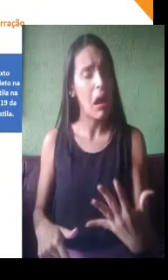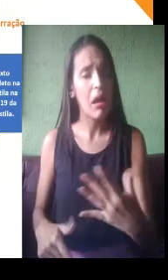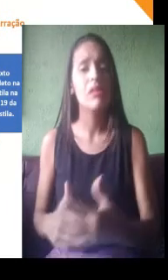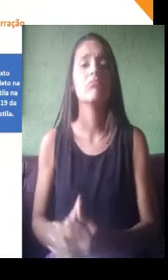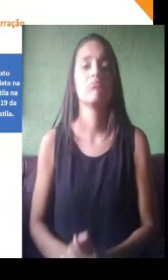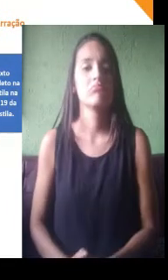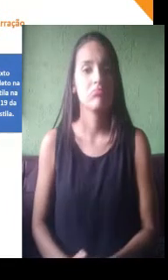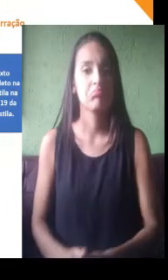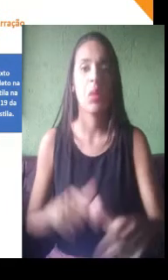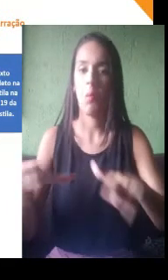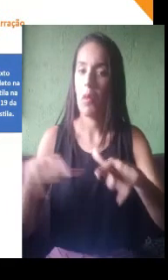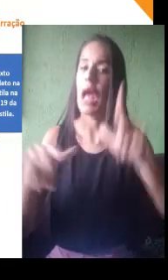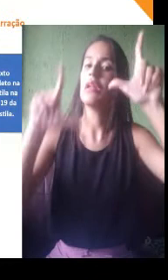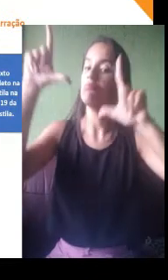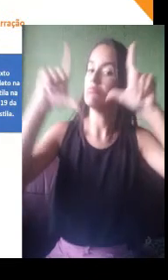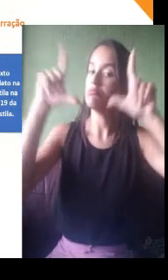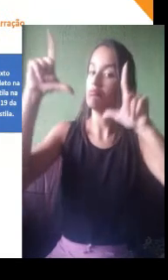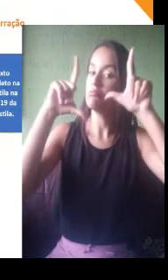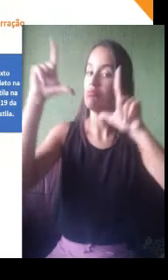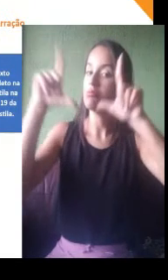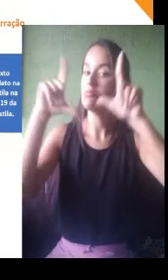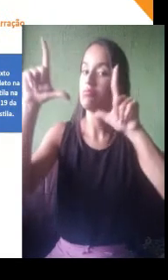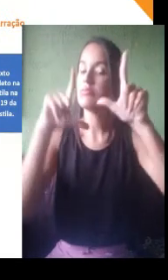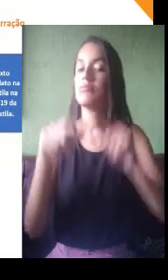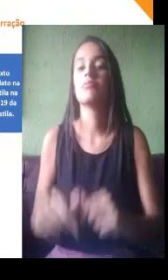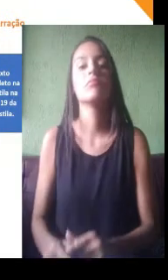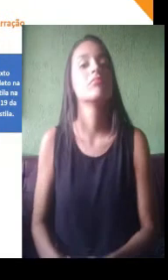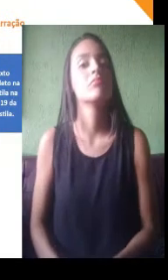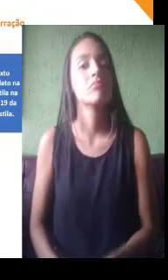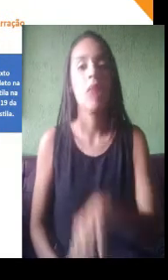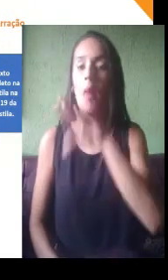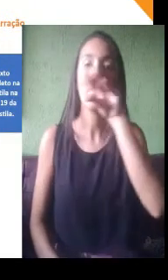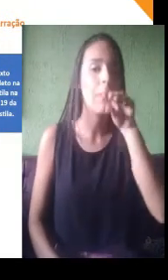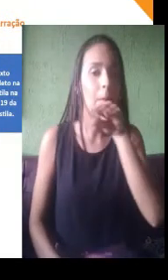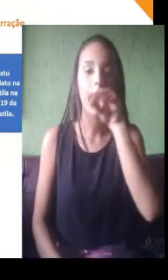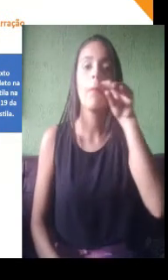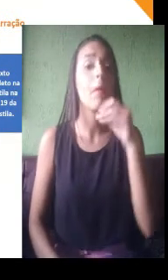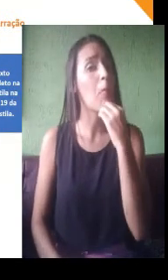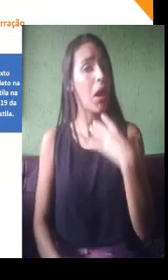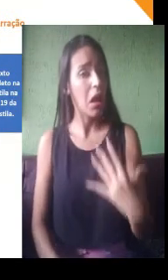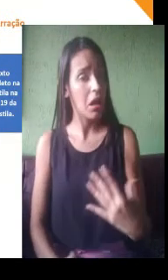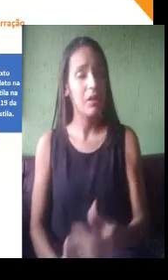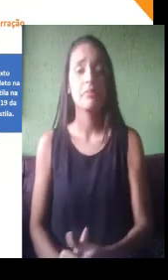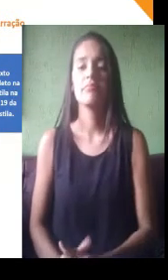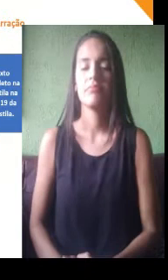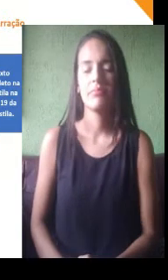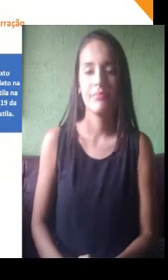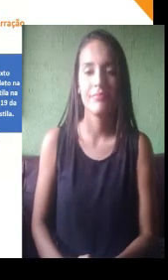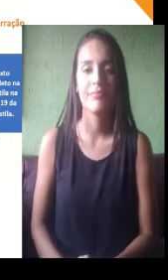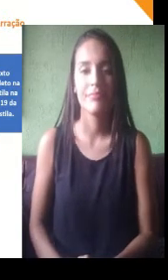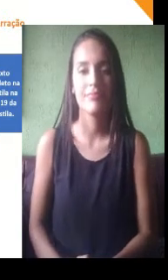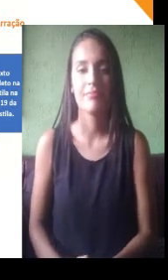Ele quer provar, através de argumentos, de que Galvão Bueno, assim como outros narradores, é muito